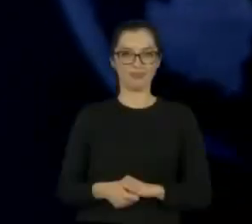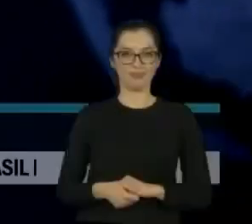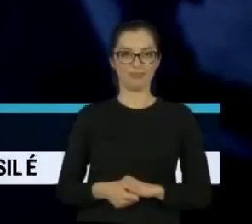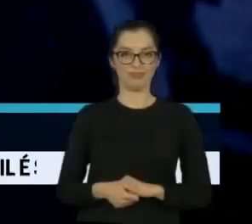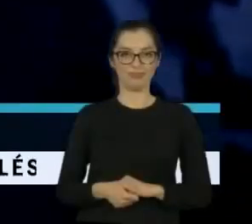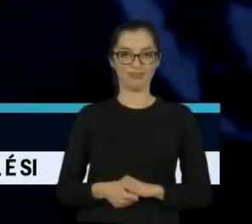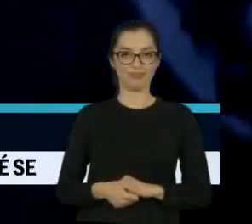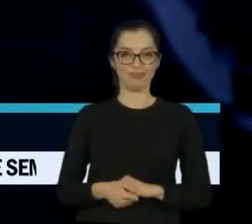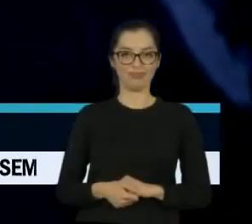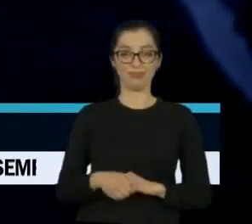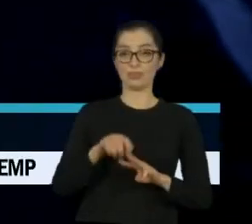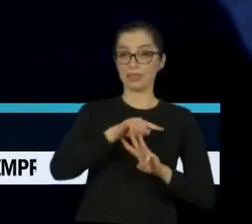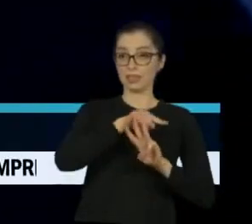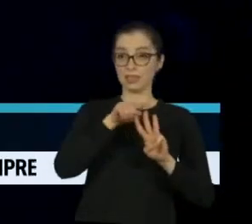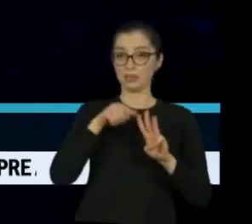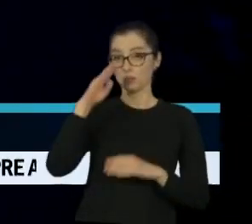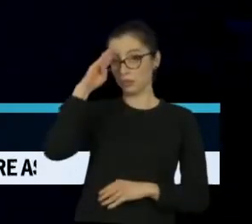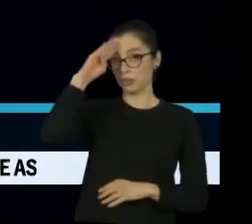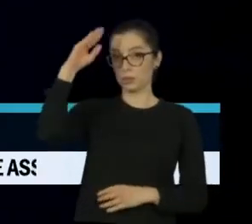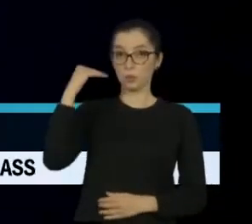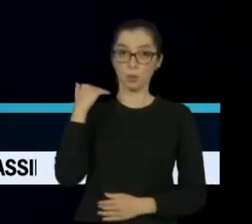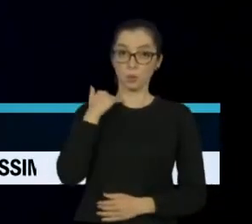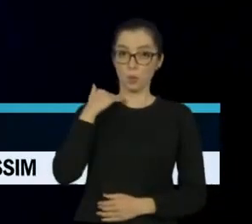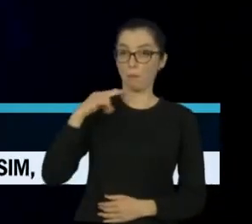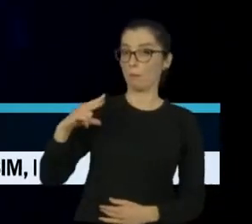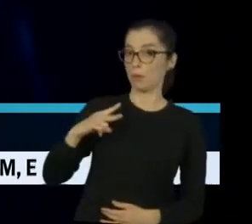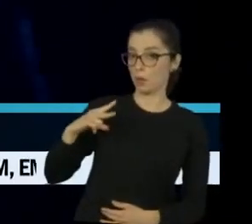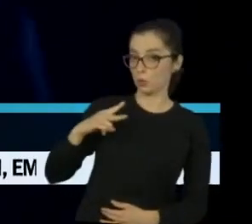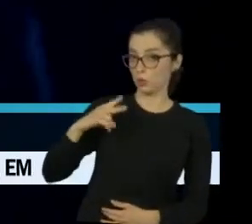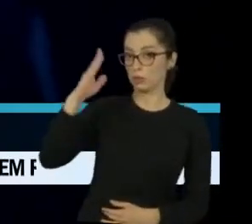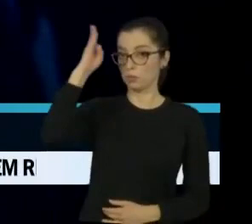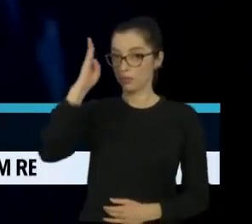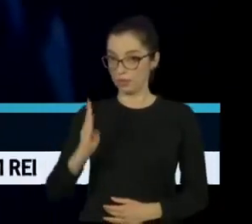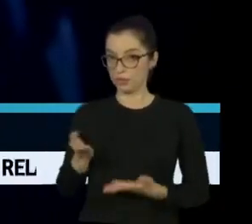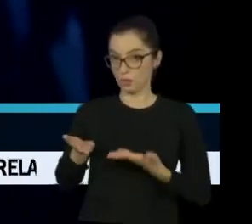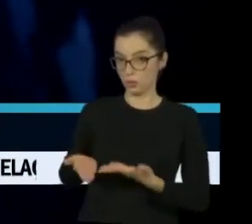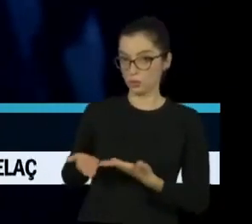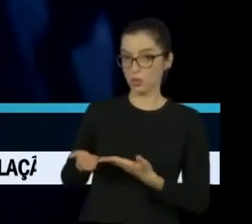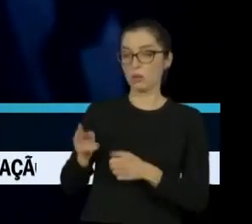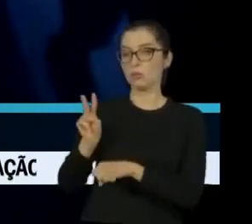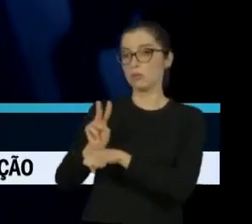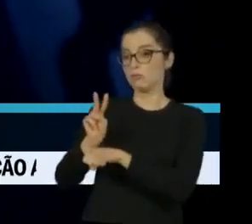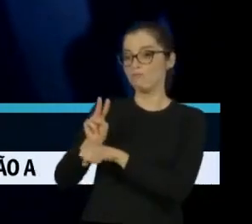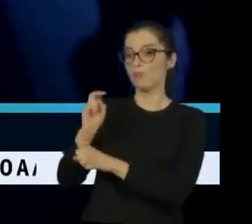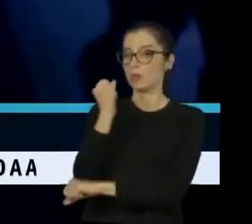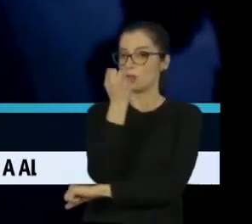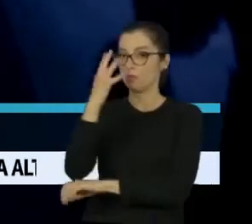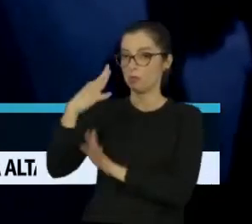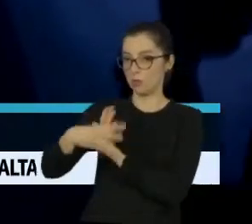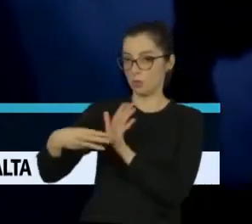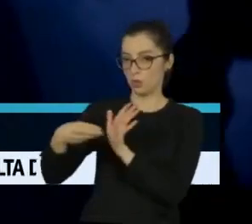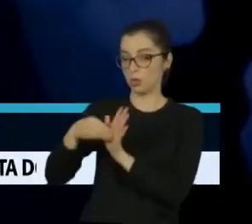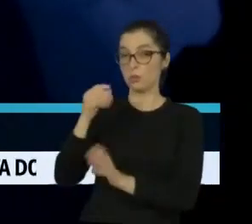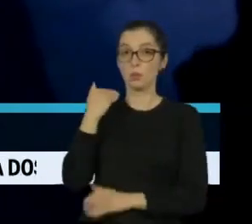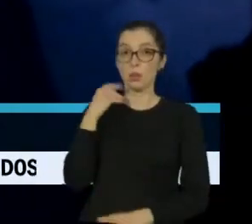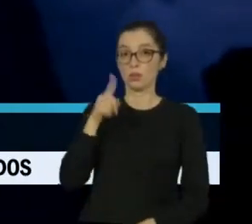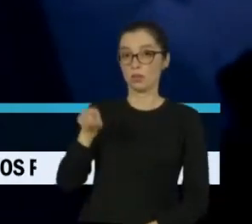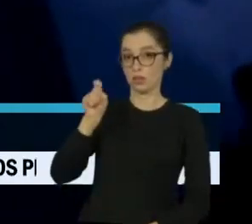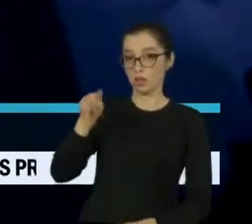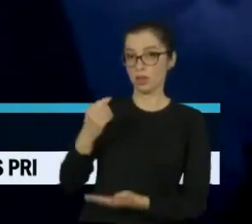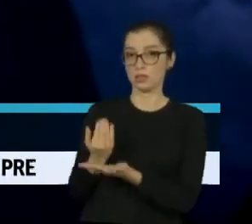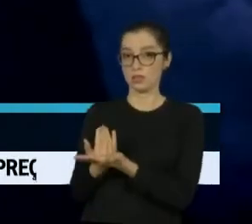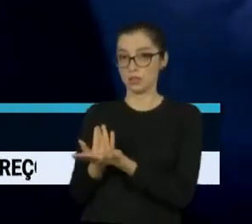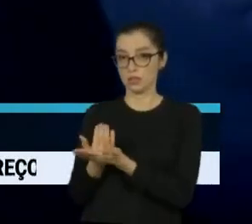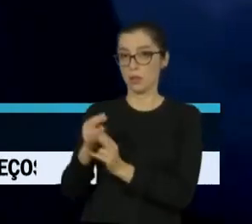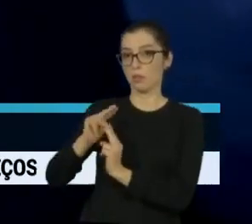Os 3 maiores bancos privados do país se unem em defesa da Amazônia. Itaú, Bradesco e Santander estão elaborando um plano de